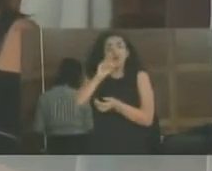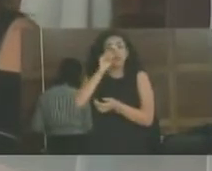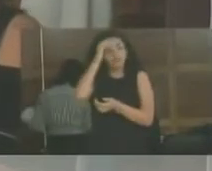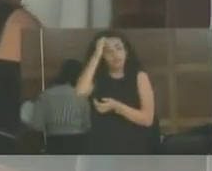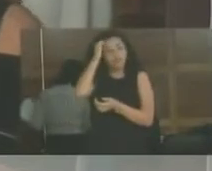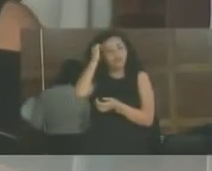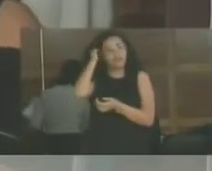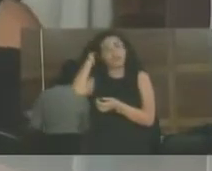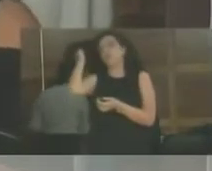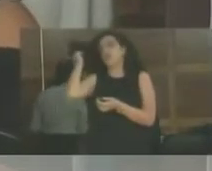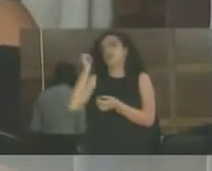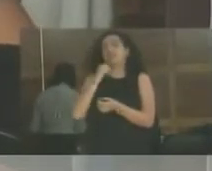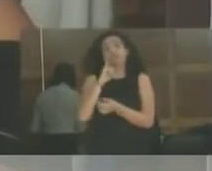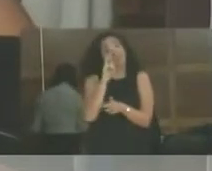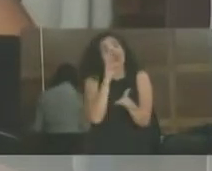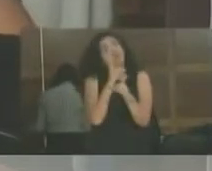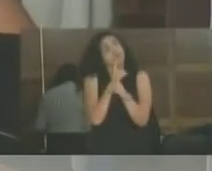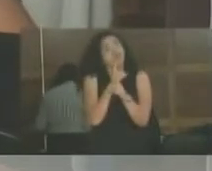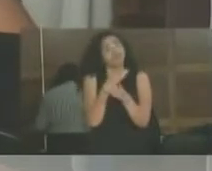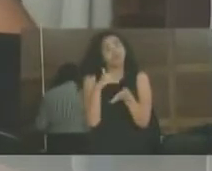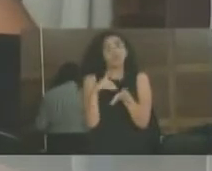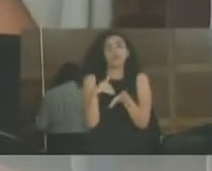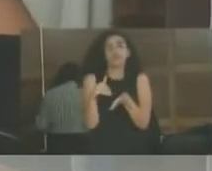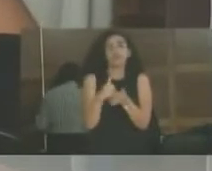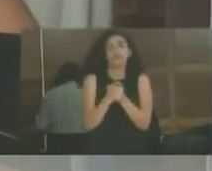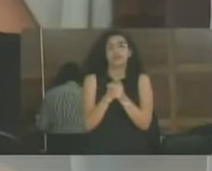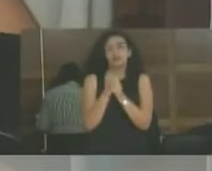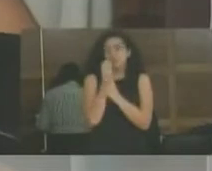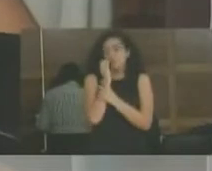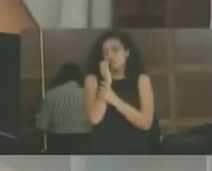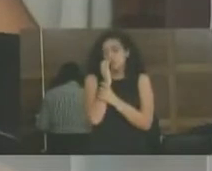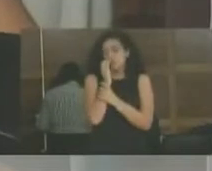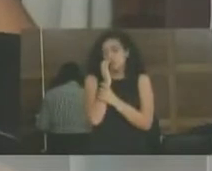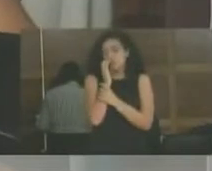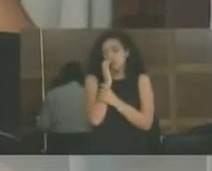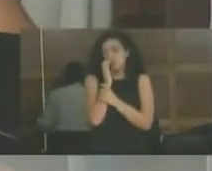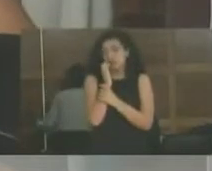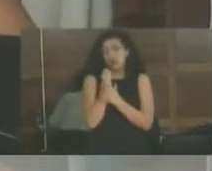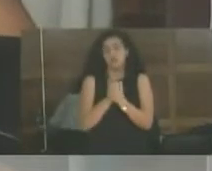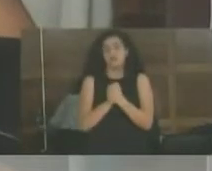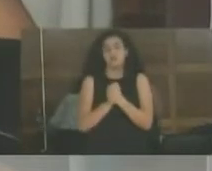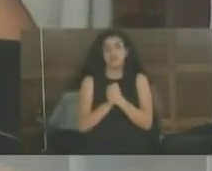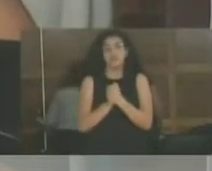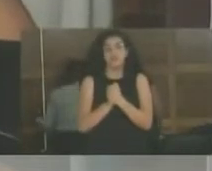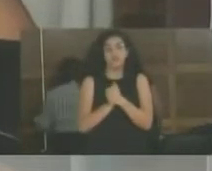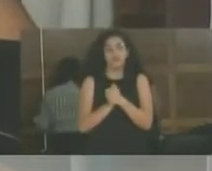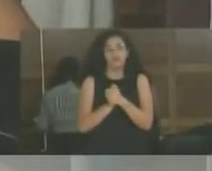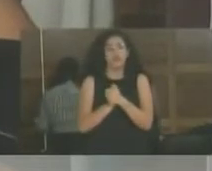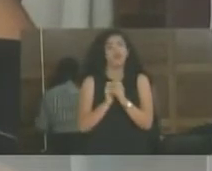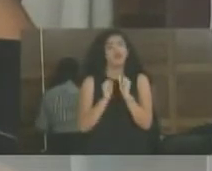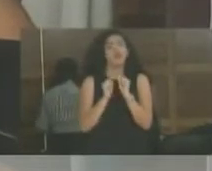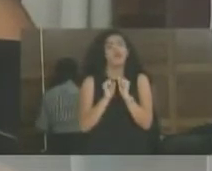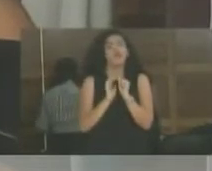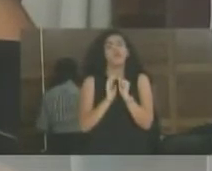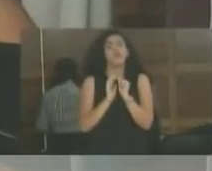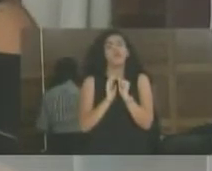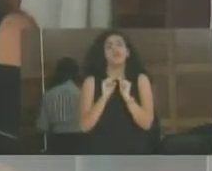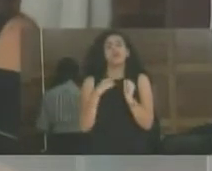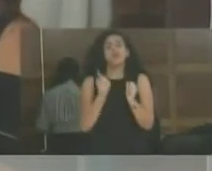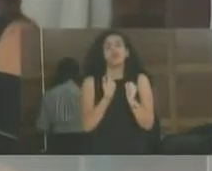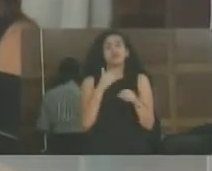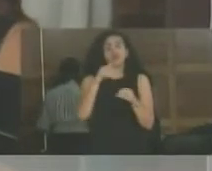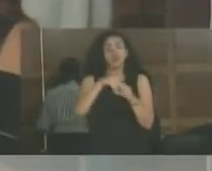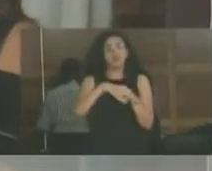agora... É, você acha ele, né? Sobre o Instituto, do Instituto, para que a gente, quando a gente aprovou uma lei